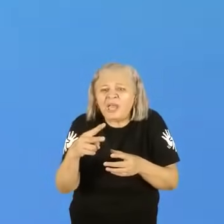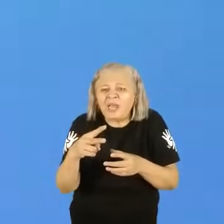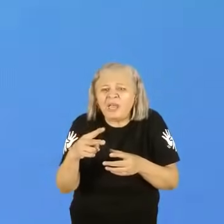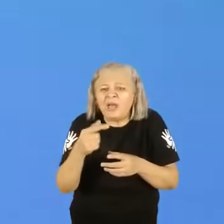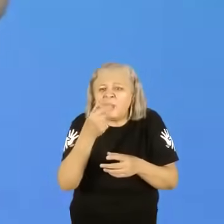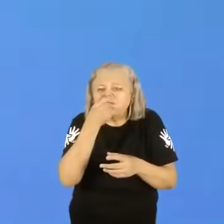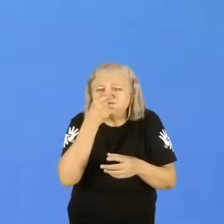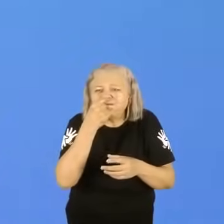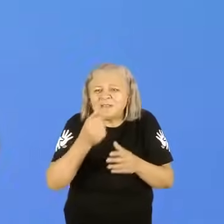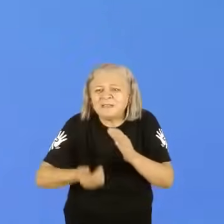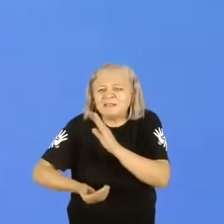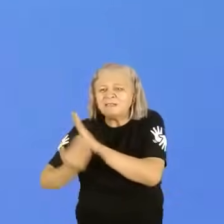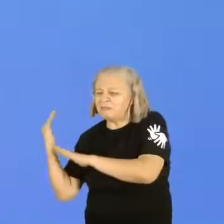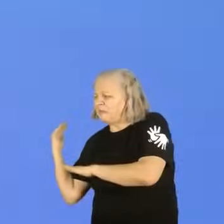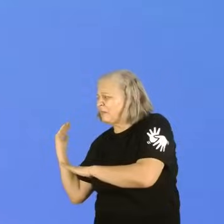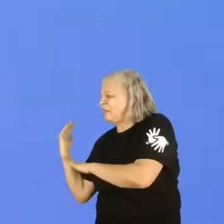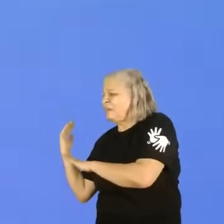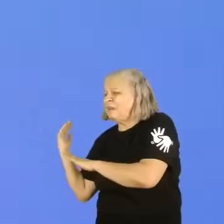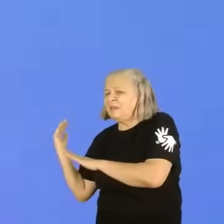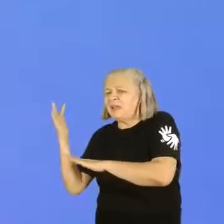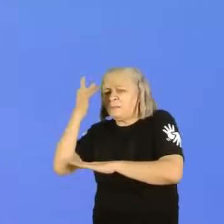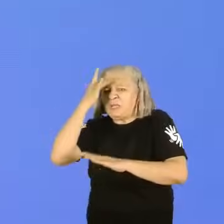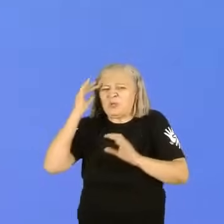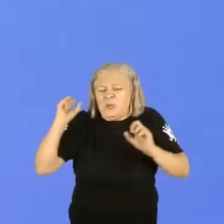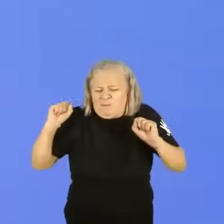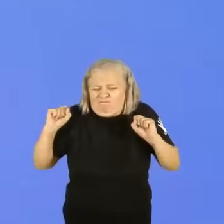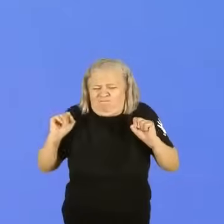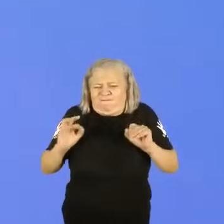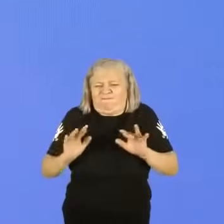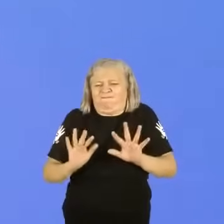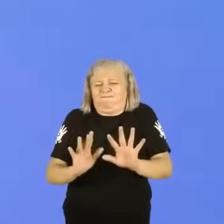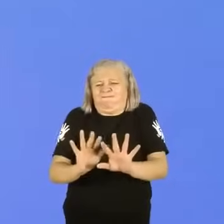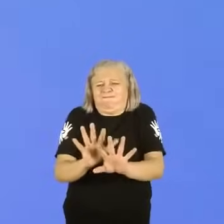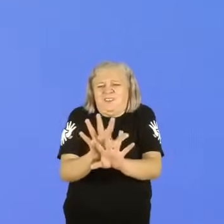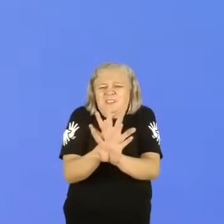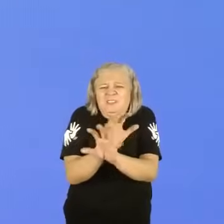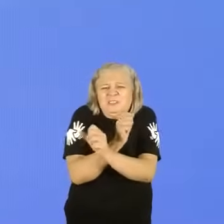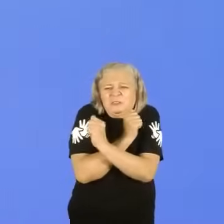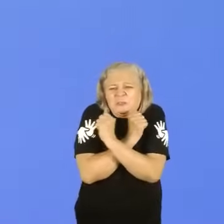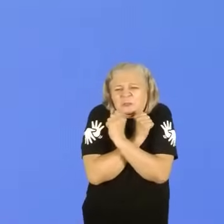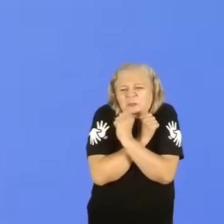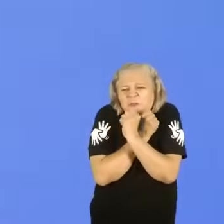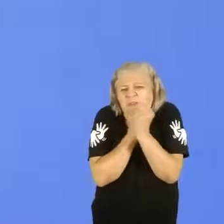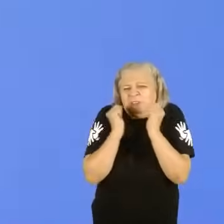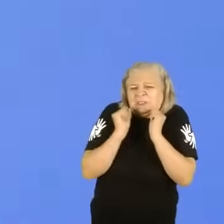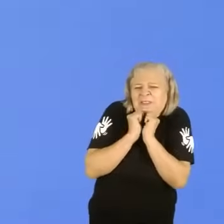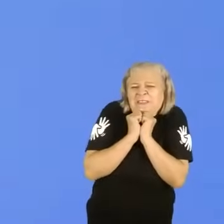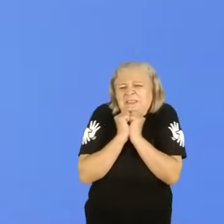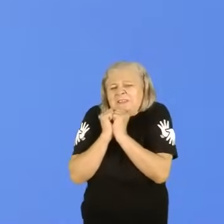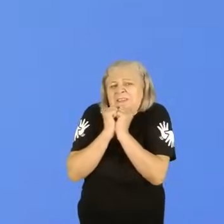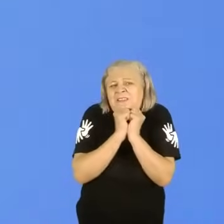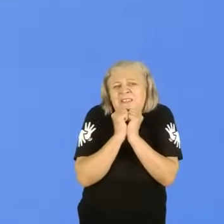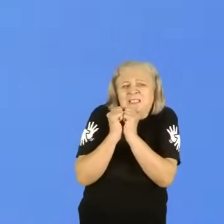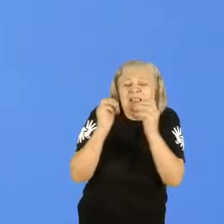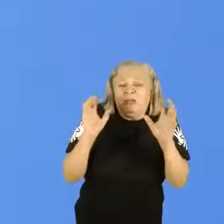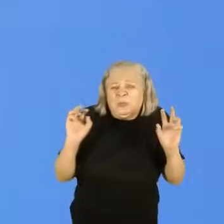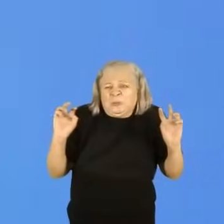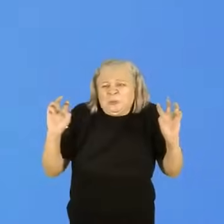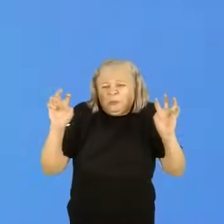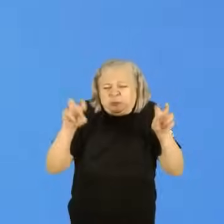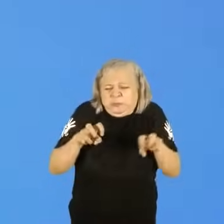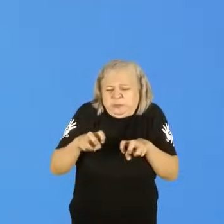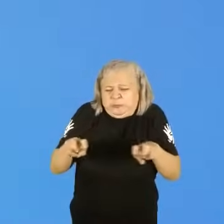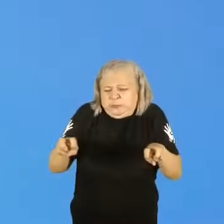Lotado. Gente um em cima do outro. Você assistiu o culto mais ou menos assim, ó. Parecia uma arena, um